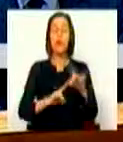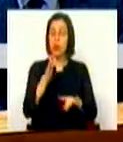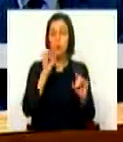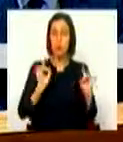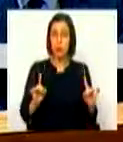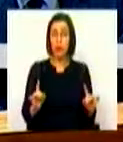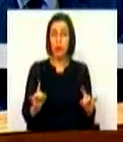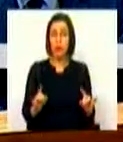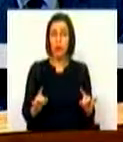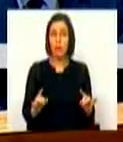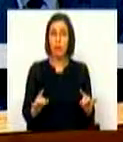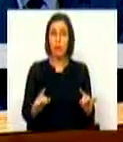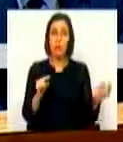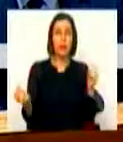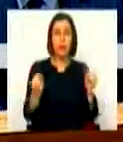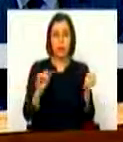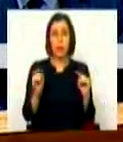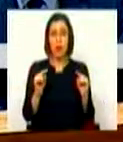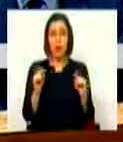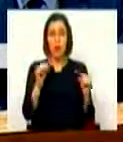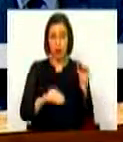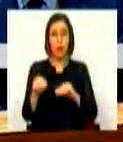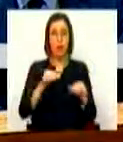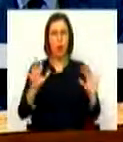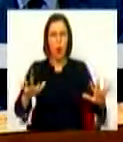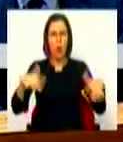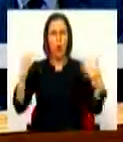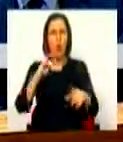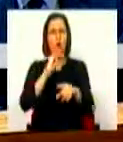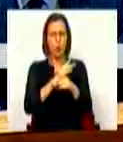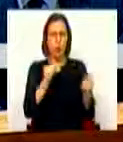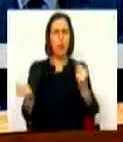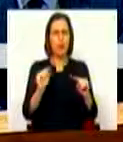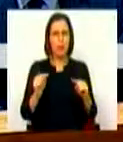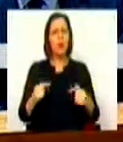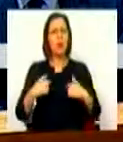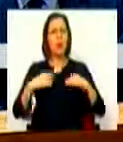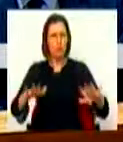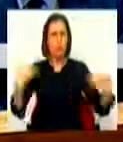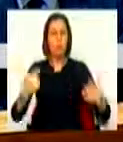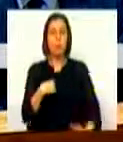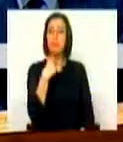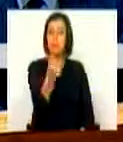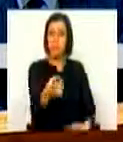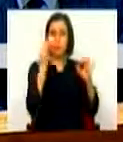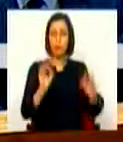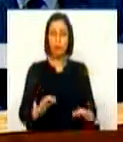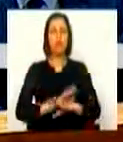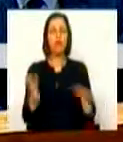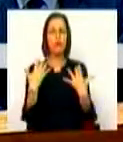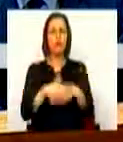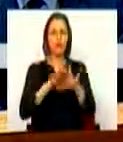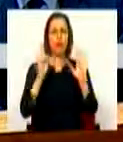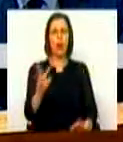senhora deputada, no debate das eleições, em qualquer outro debate, nós poderemos dizer: já